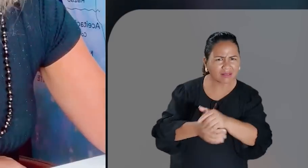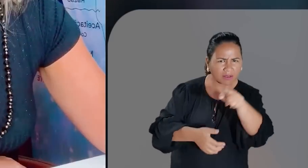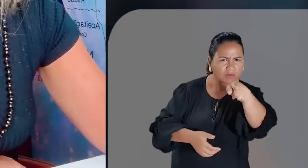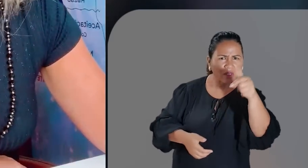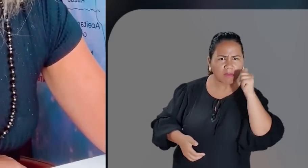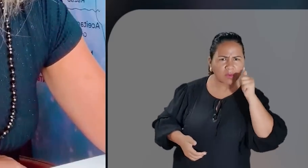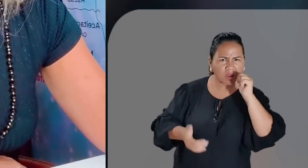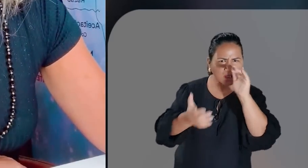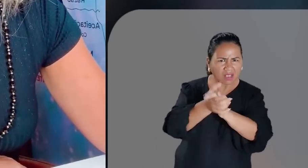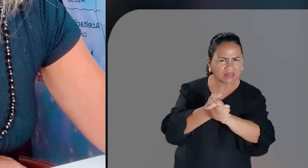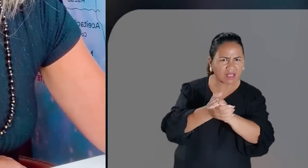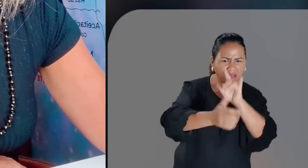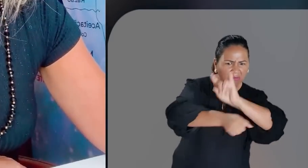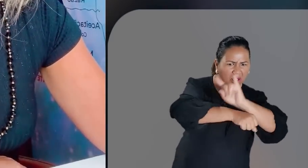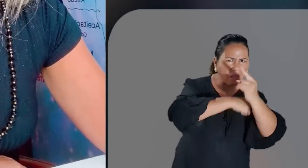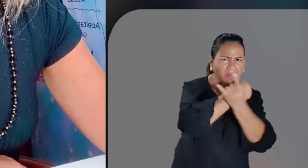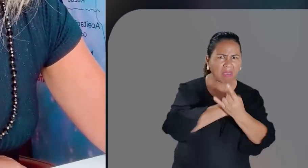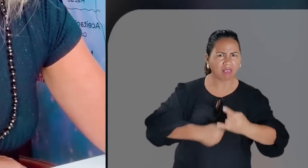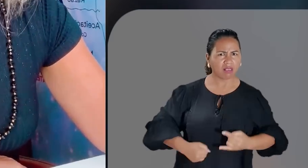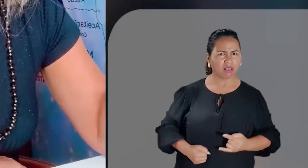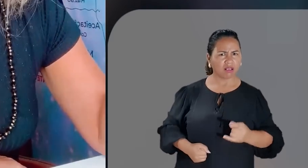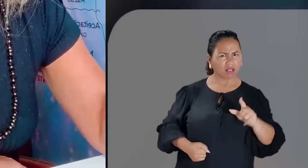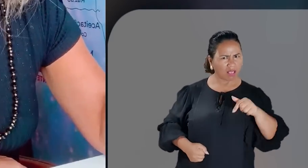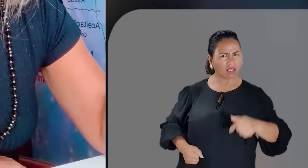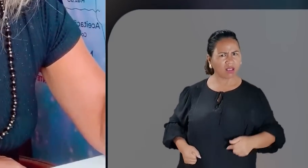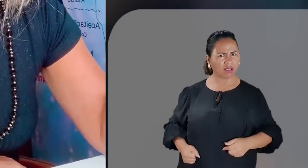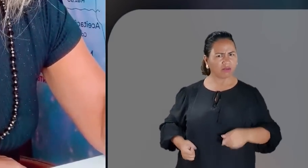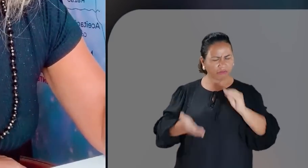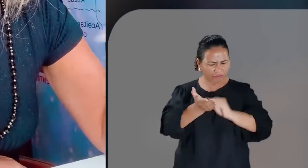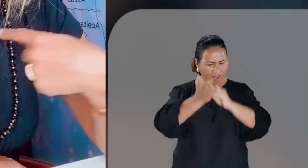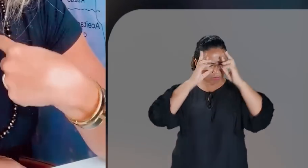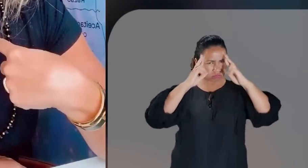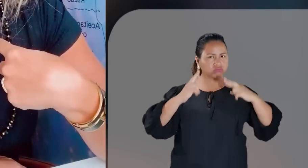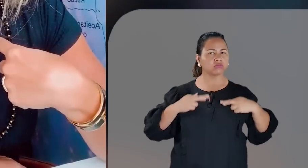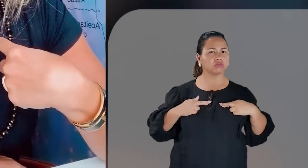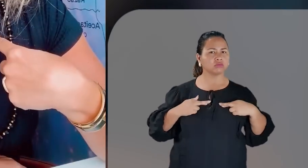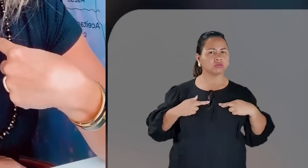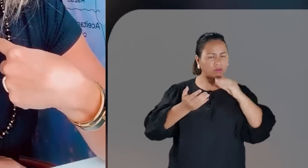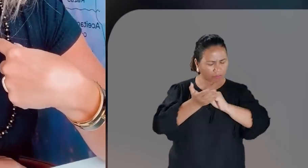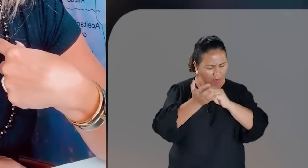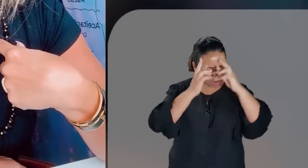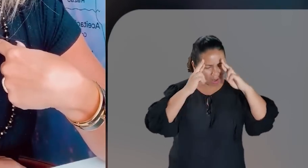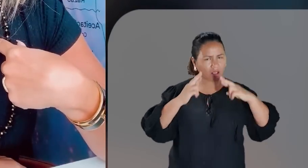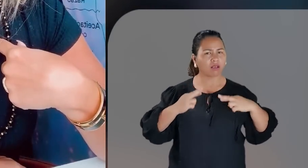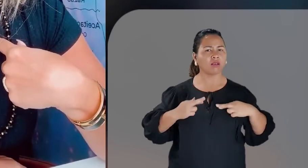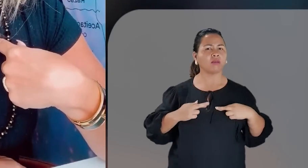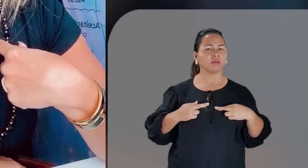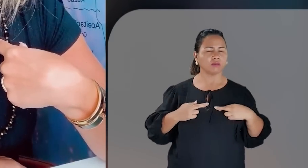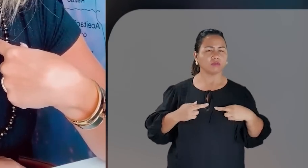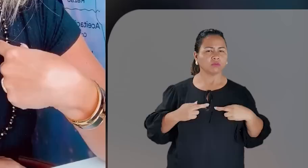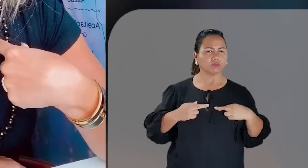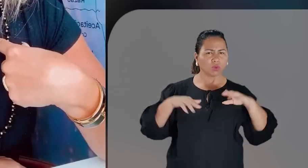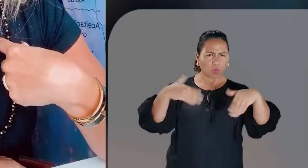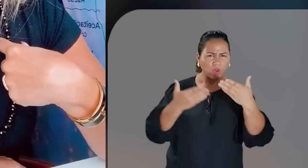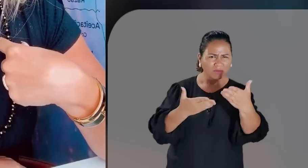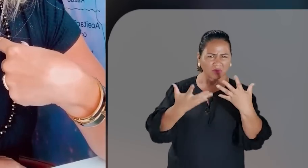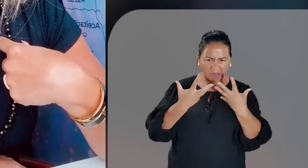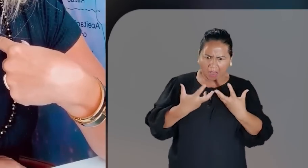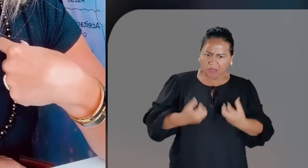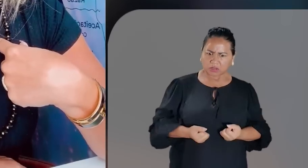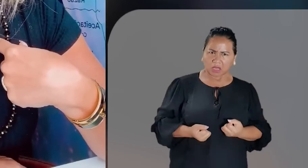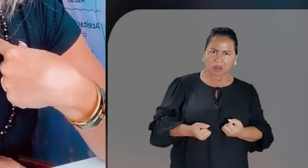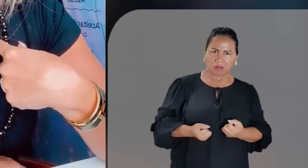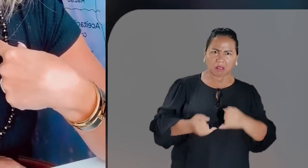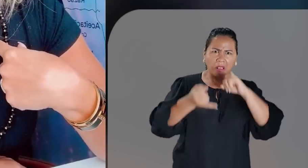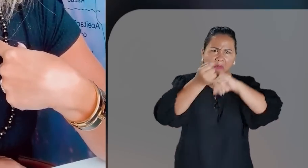quê? Você pode fazer o que você quiser, mas eu me respeito. Pingo. E